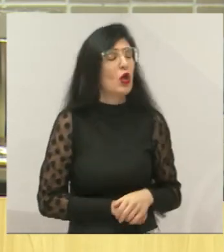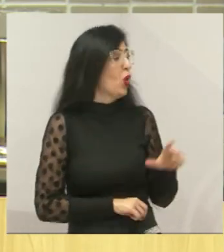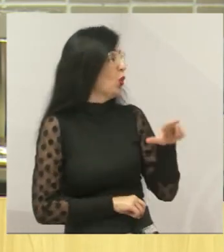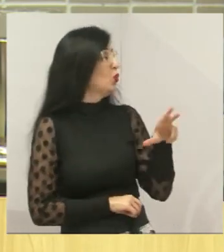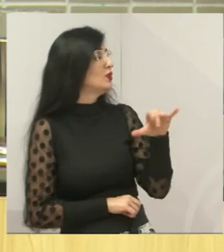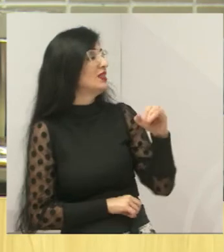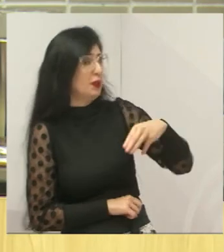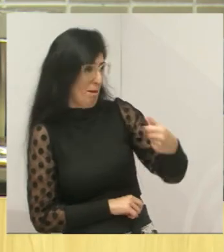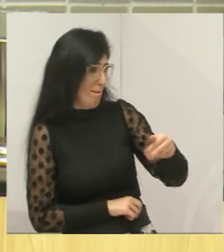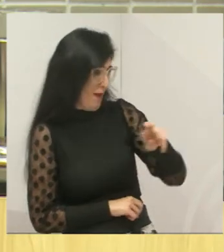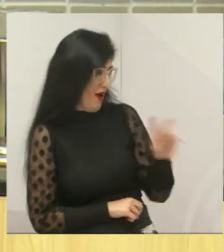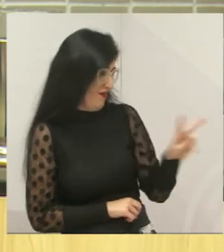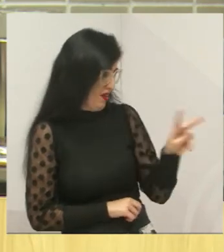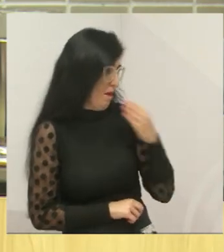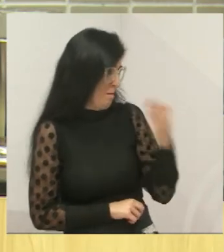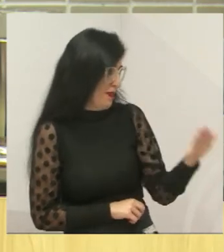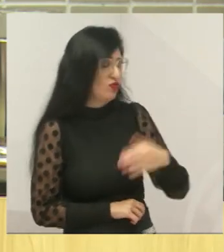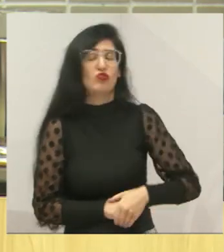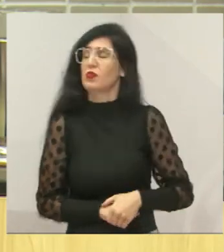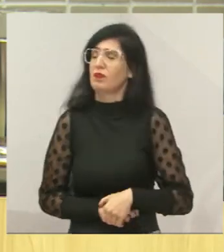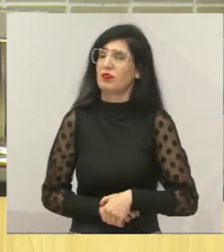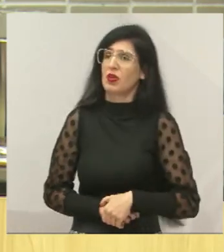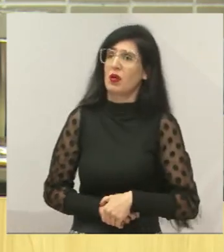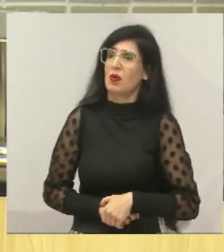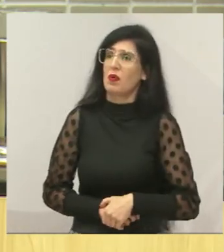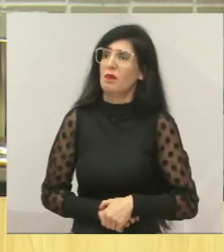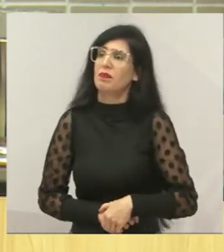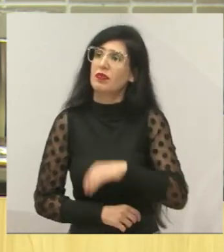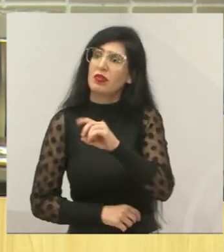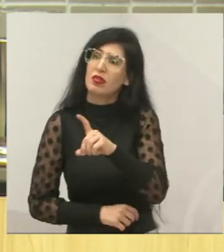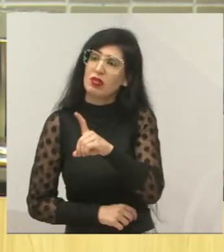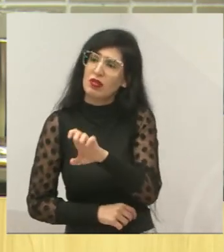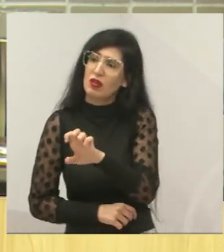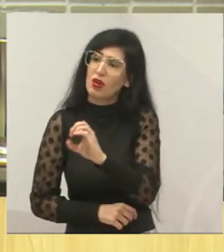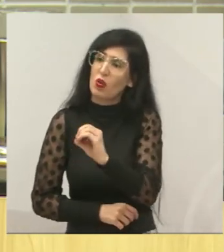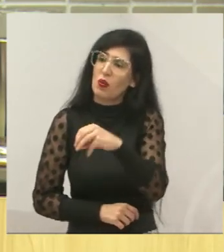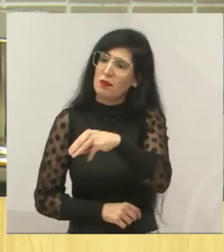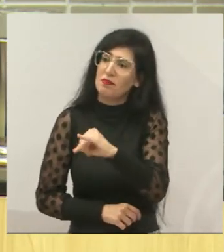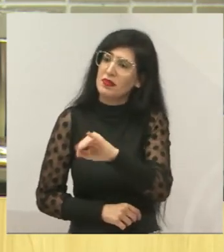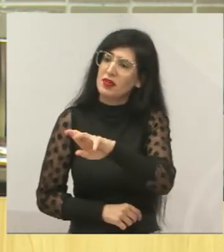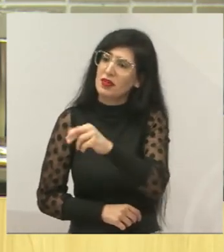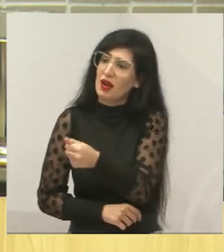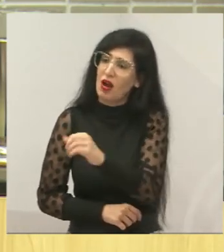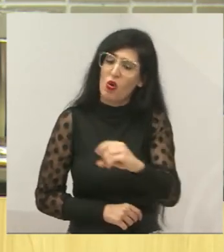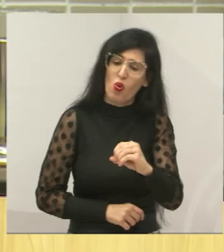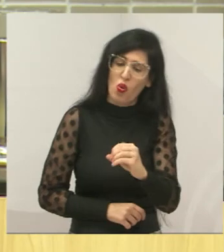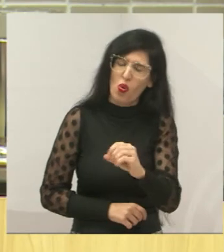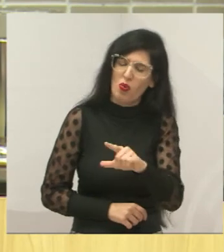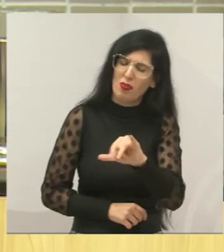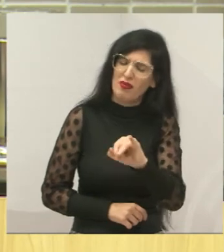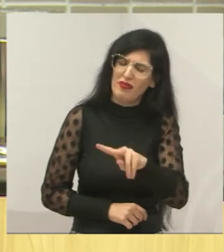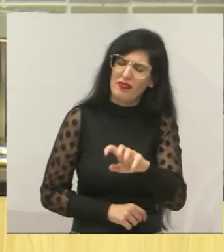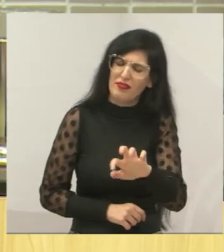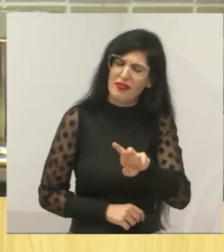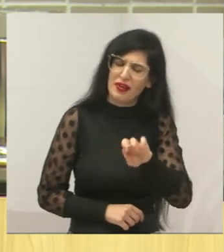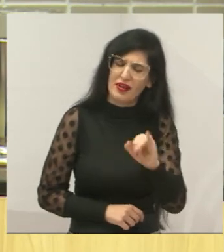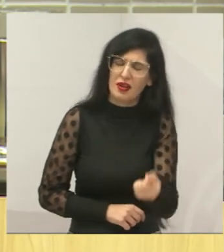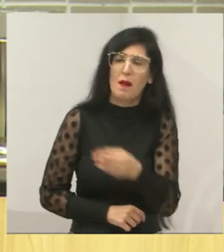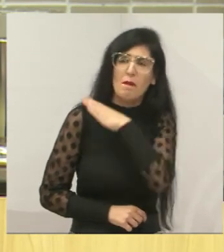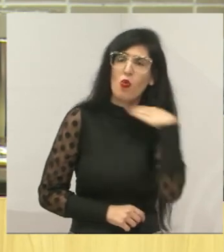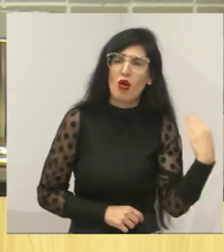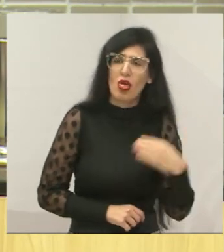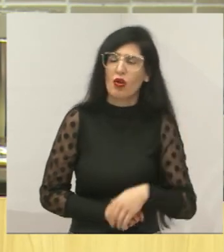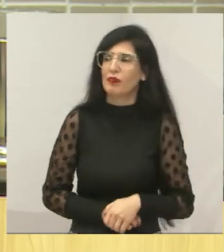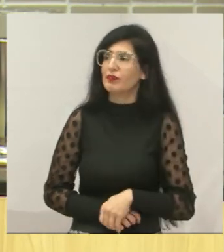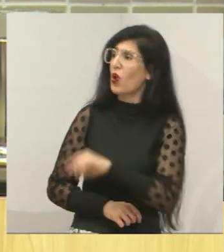Votos de pesar Belmira Rosa de Siqueira Oliveira, formulado pela vereadora